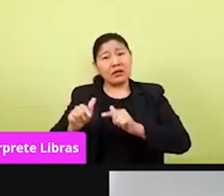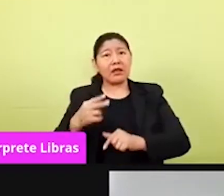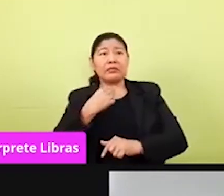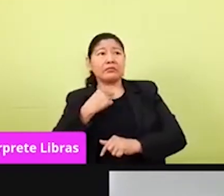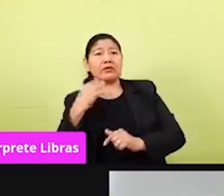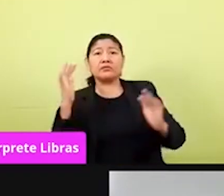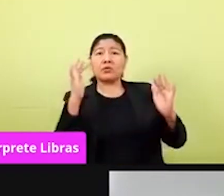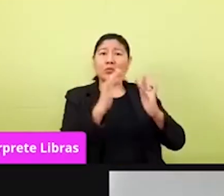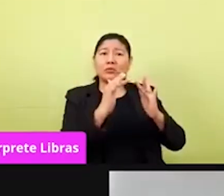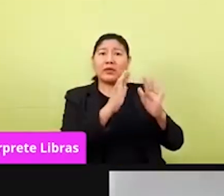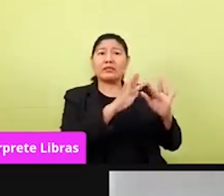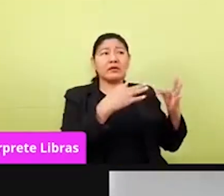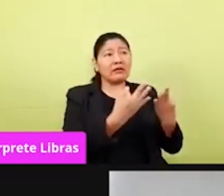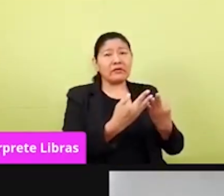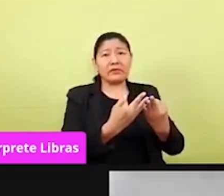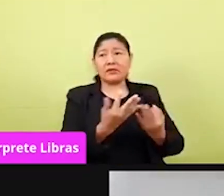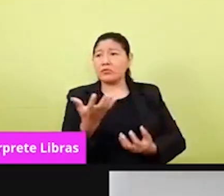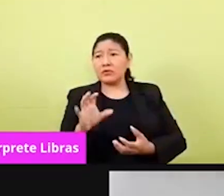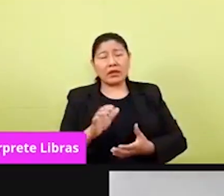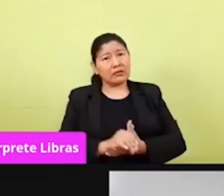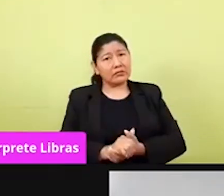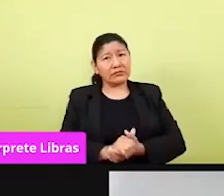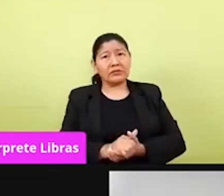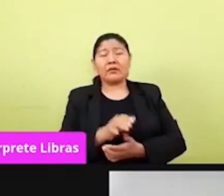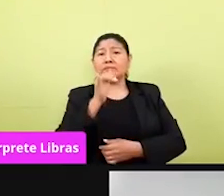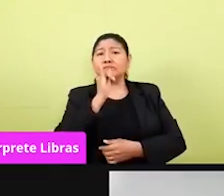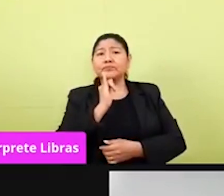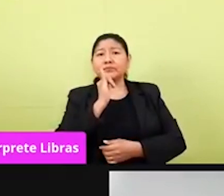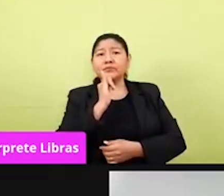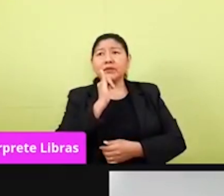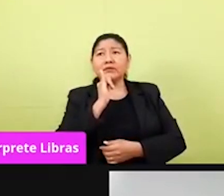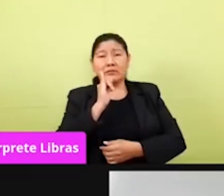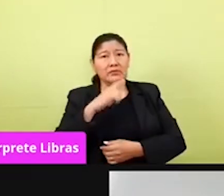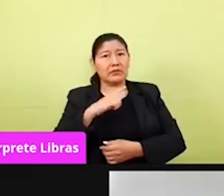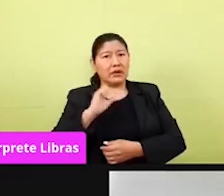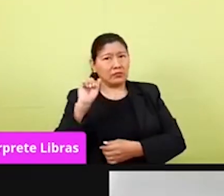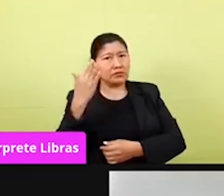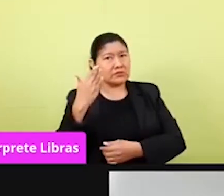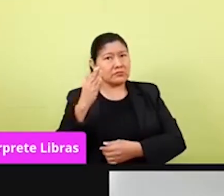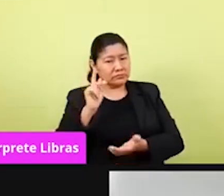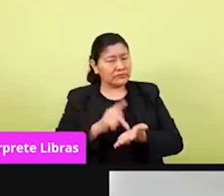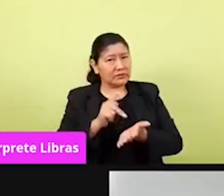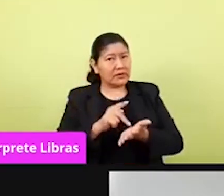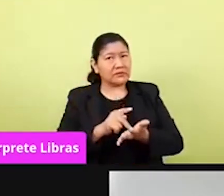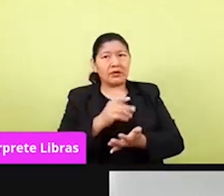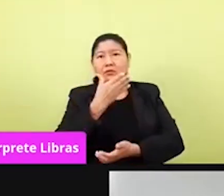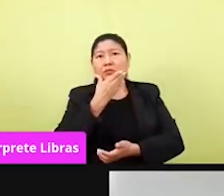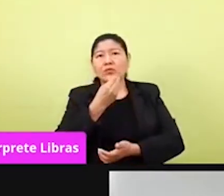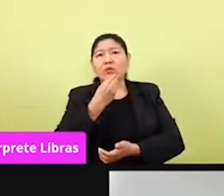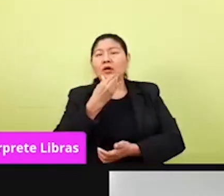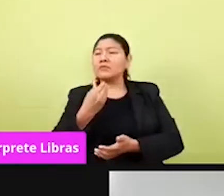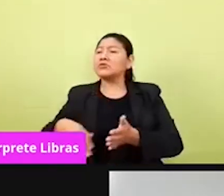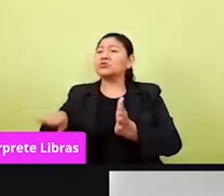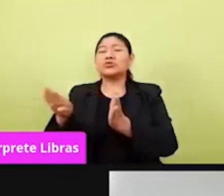da rua e queria pegar o bebê no colo. E ela reclamou que ele estava com a mão suja, pediu para ele lavar as mãos, por causa